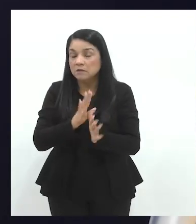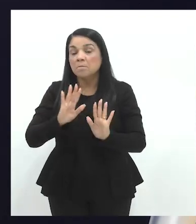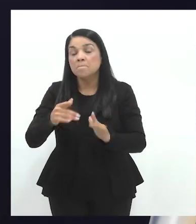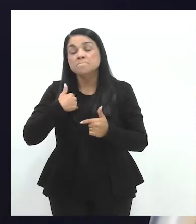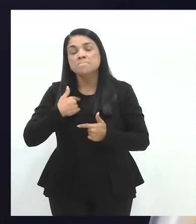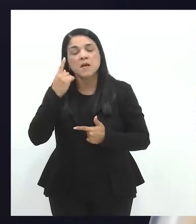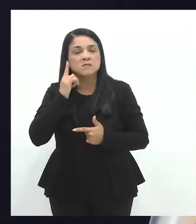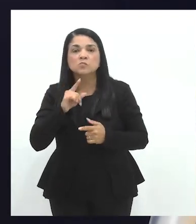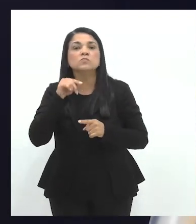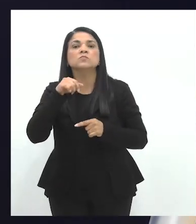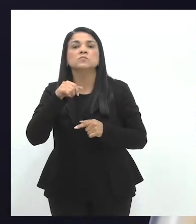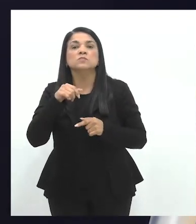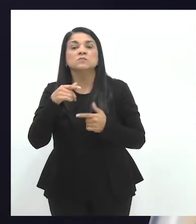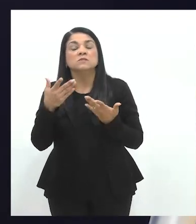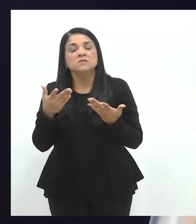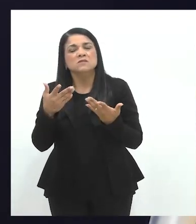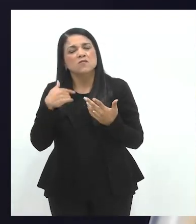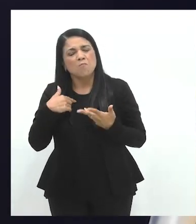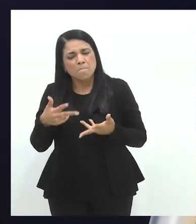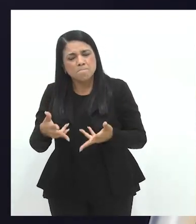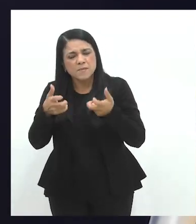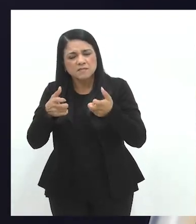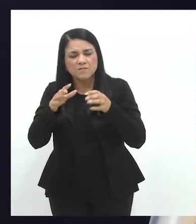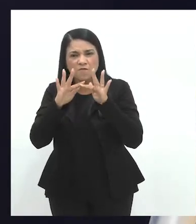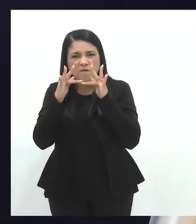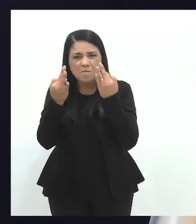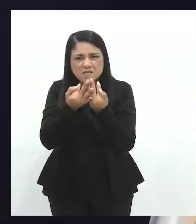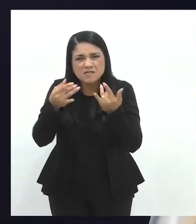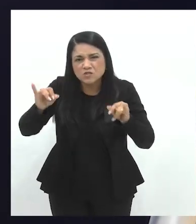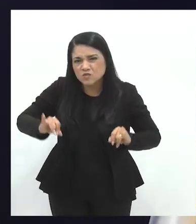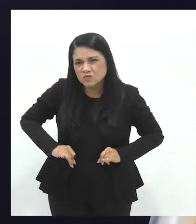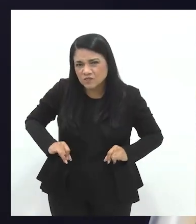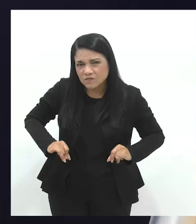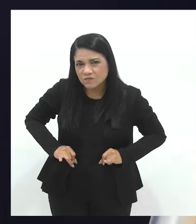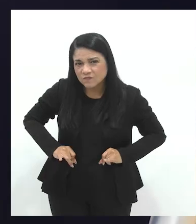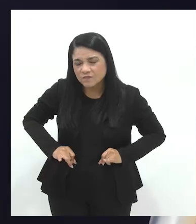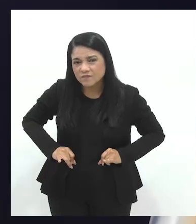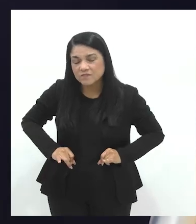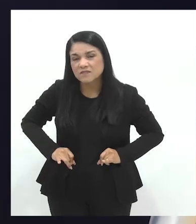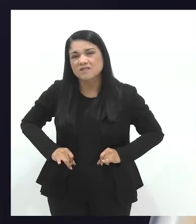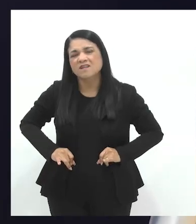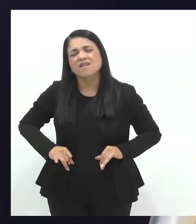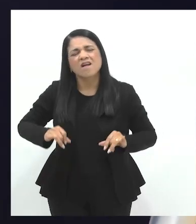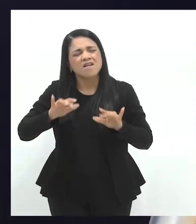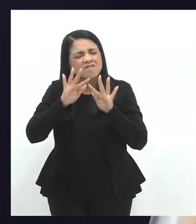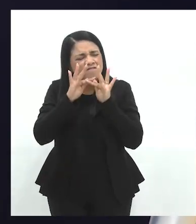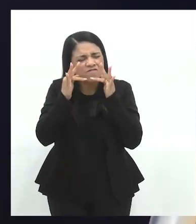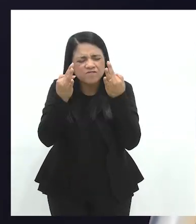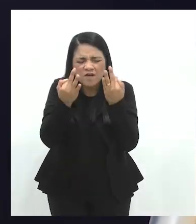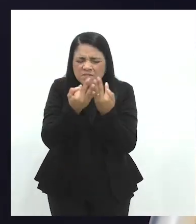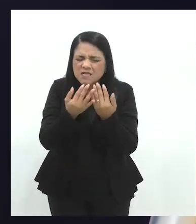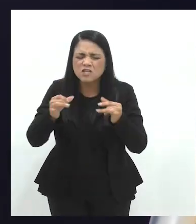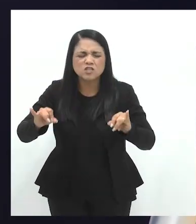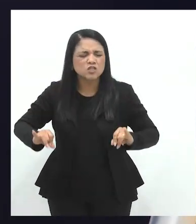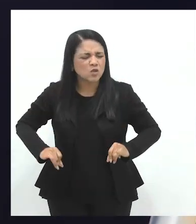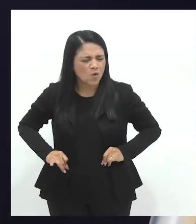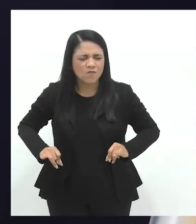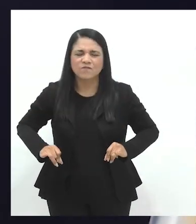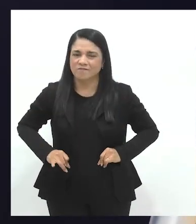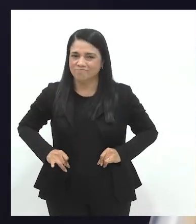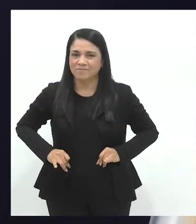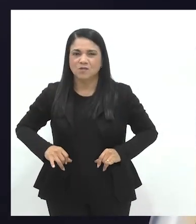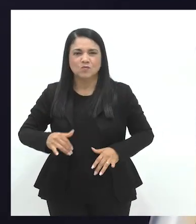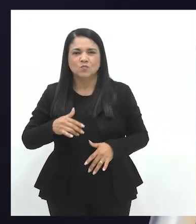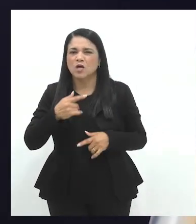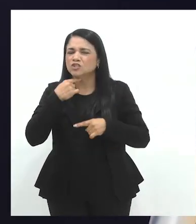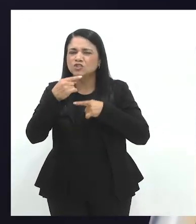que é. E eu vejo essa família em sofrimento, porque a família sofre demais. A gente não pode julgar, a gente não pode